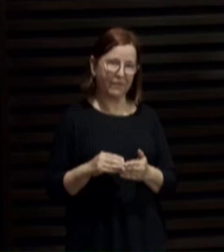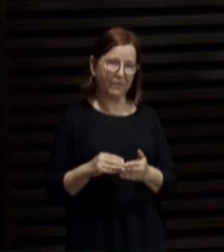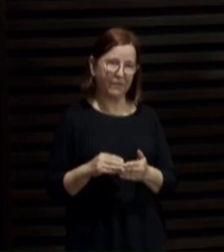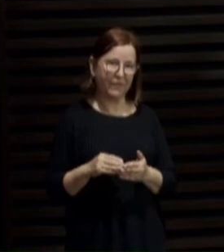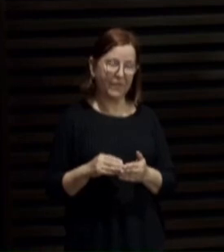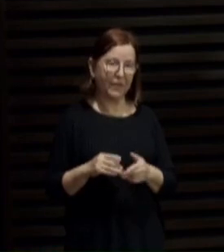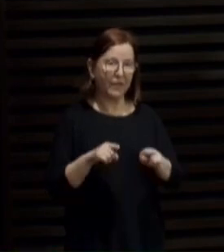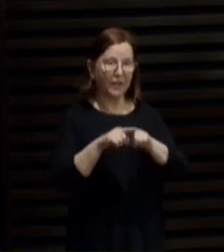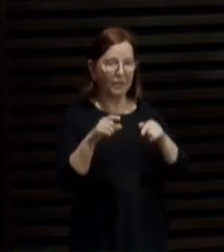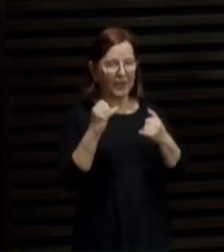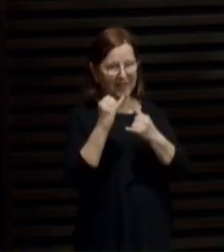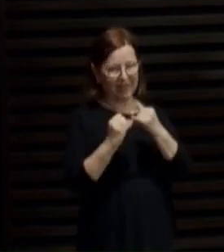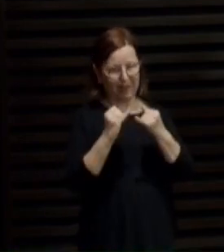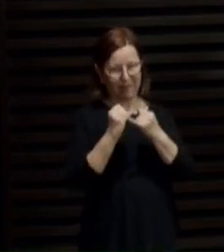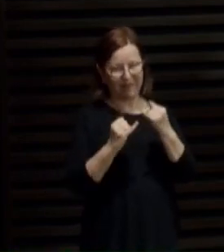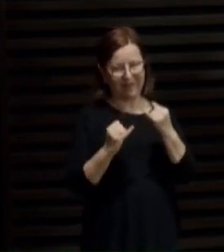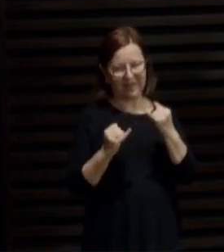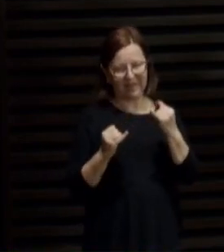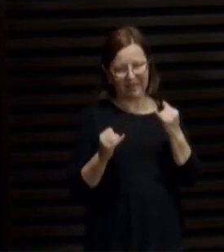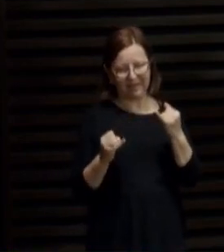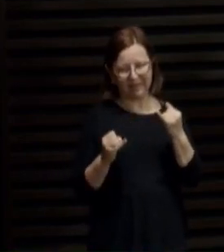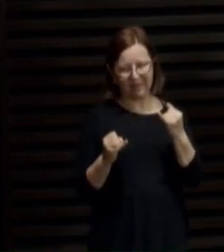mas parece que era um